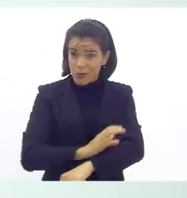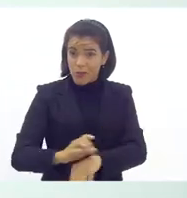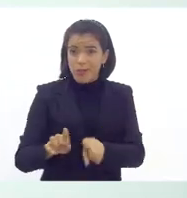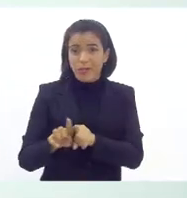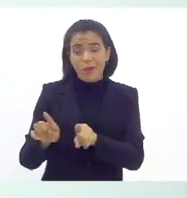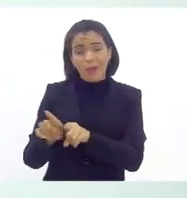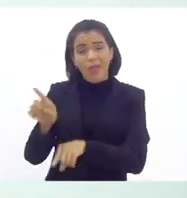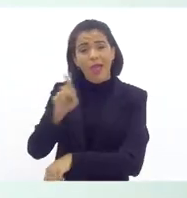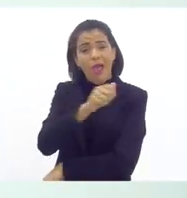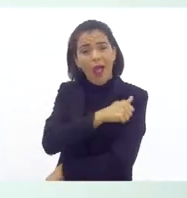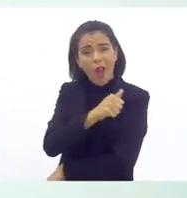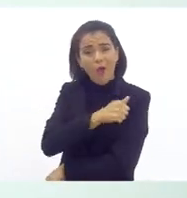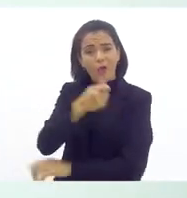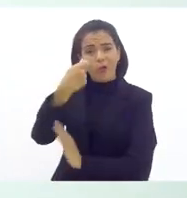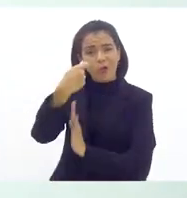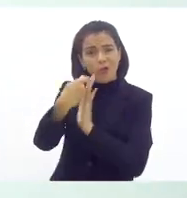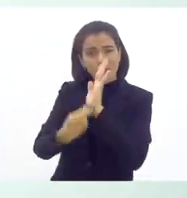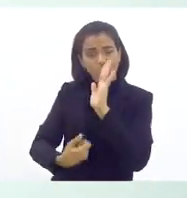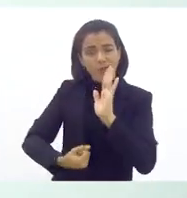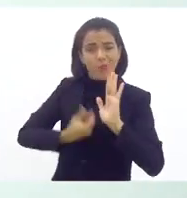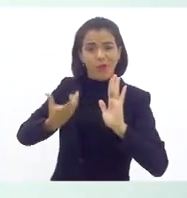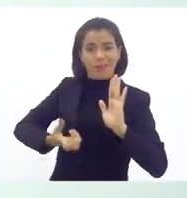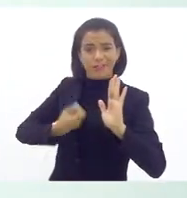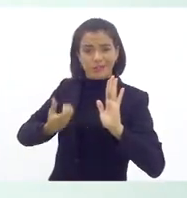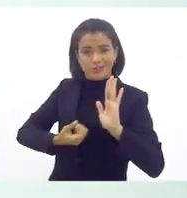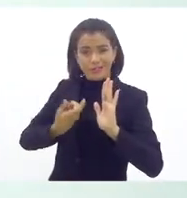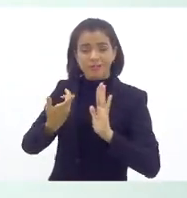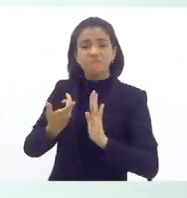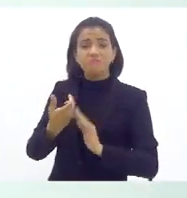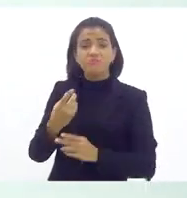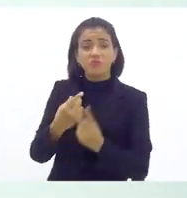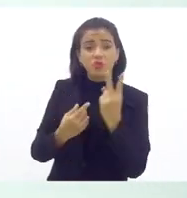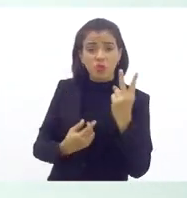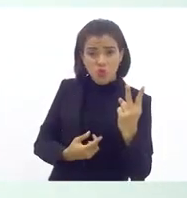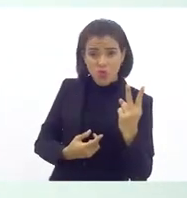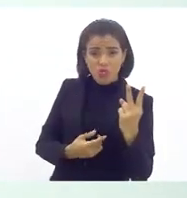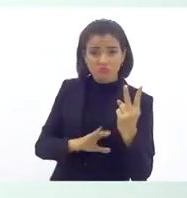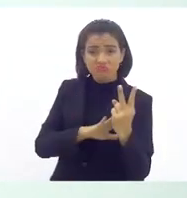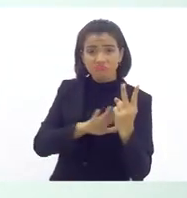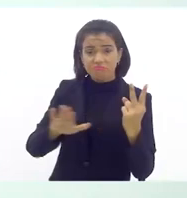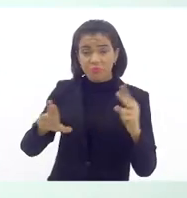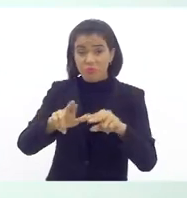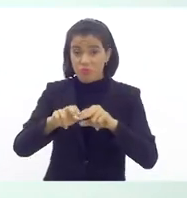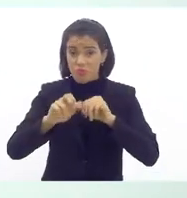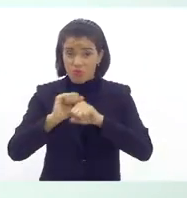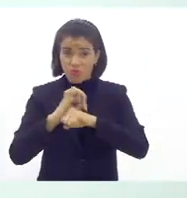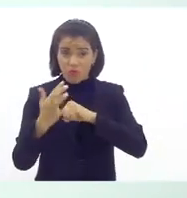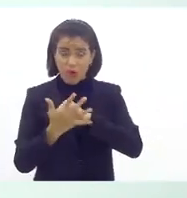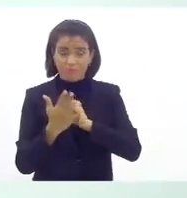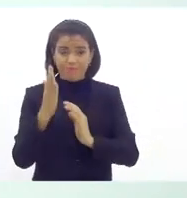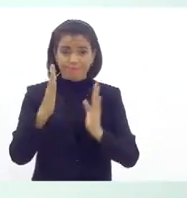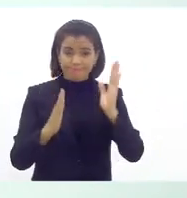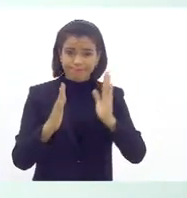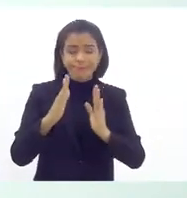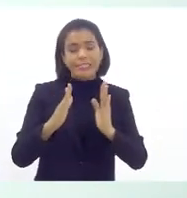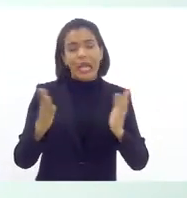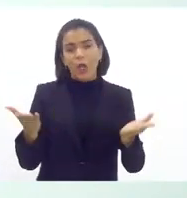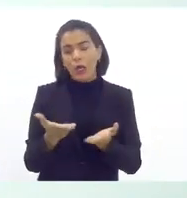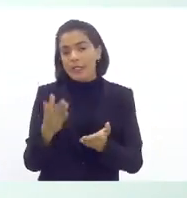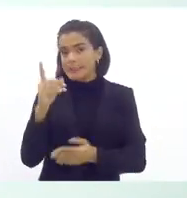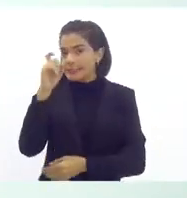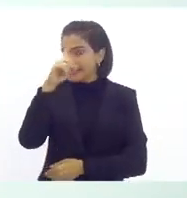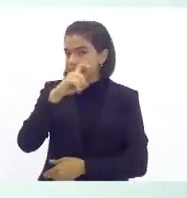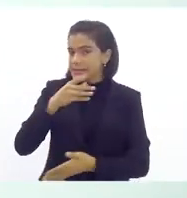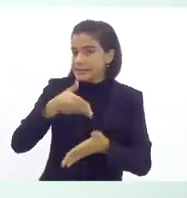poesias, com redações. Nós fizemos duas, depois paramos por causa da pandemia e temos uma dificuldade muito grande